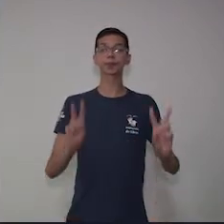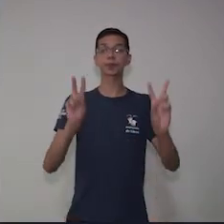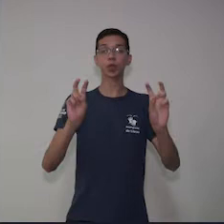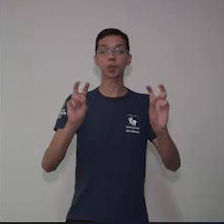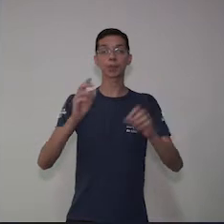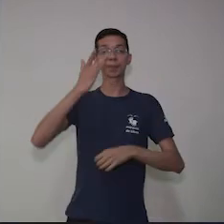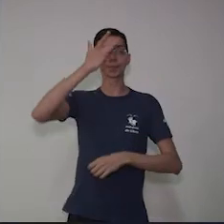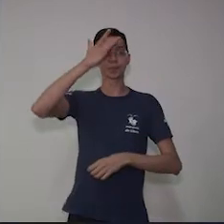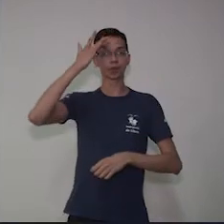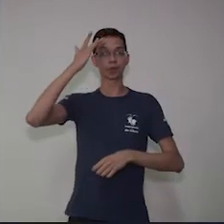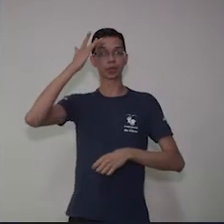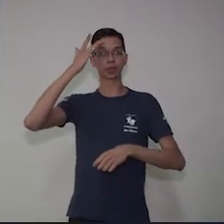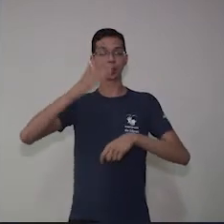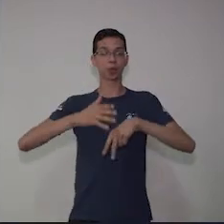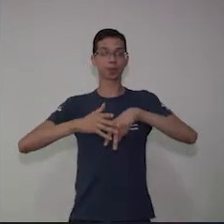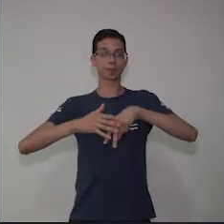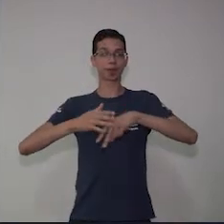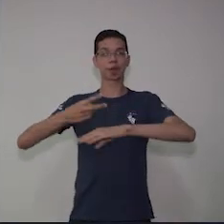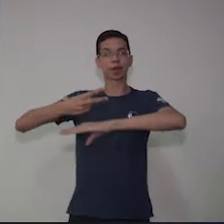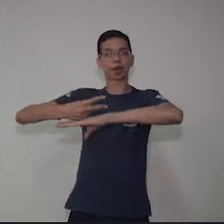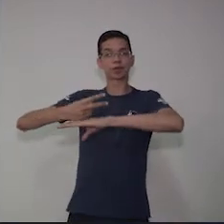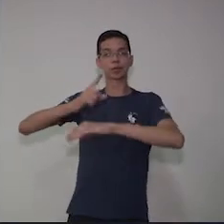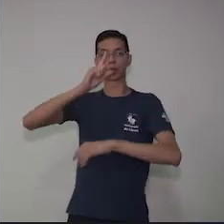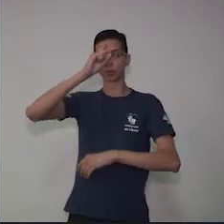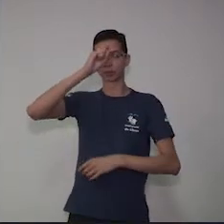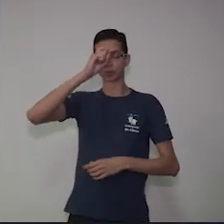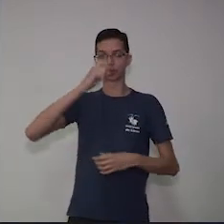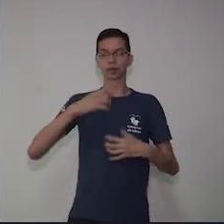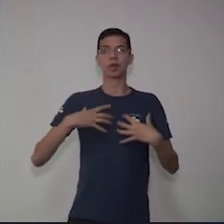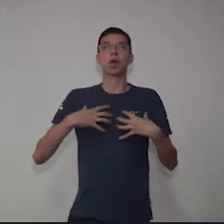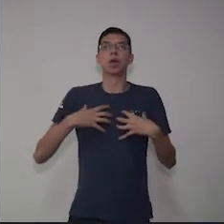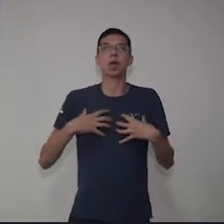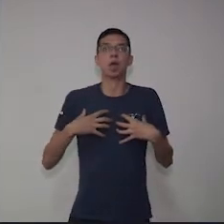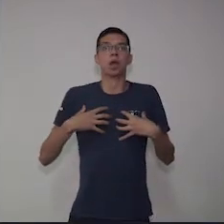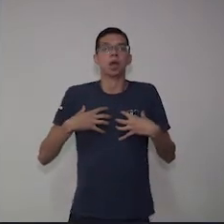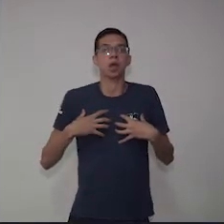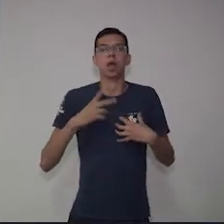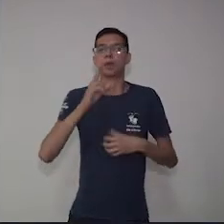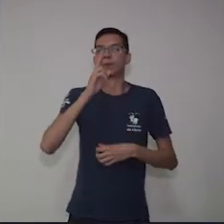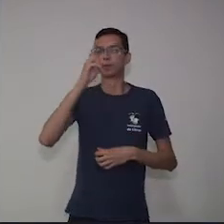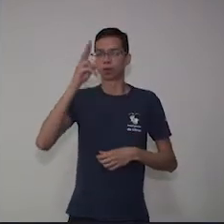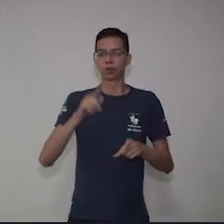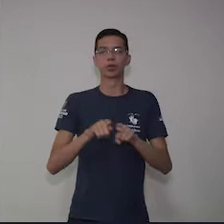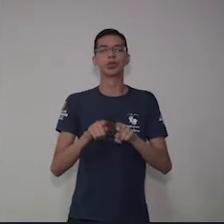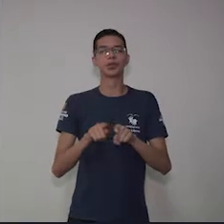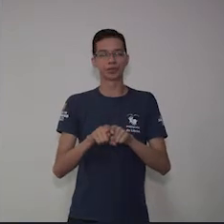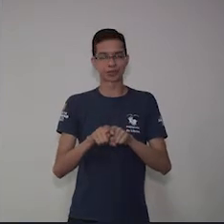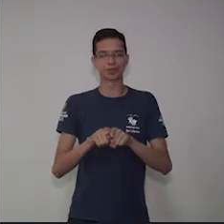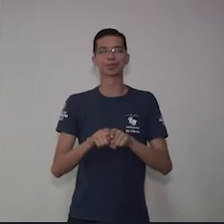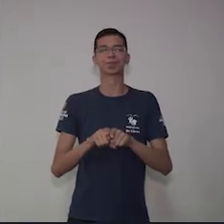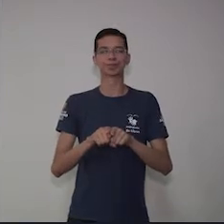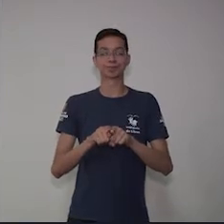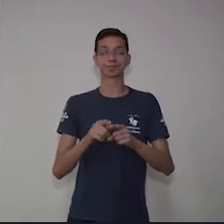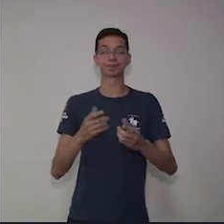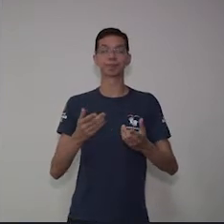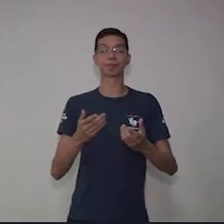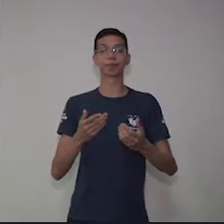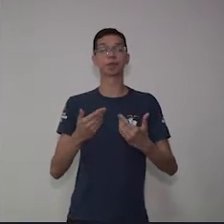hospitalizações por síndrome respiratória aguda grave em residentes do município, também fazendo esta